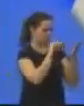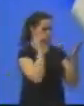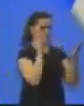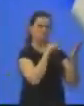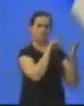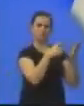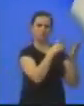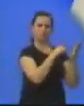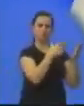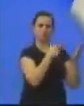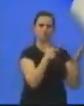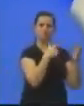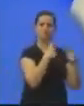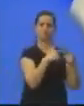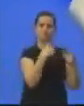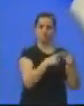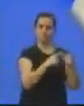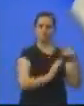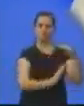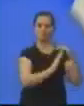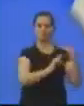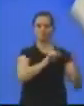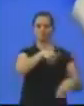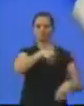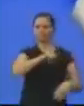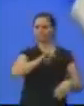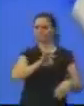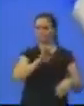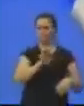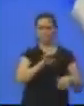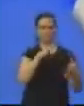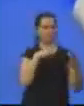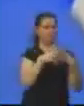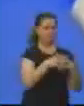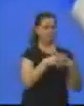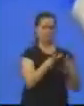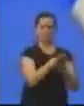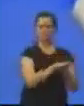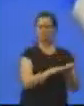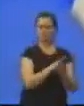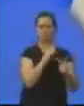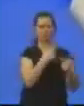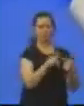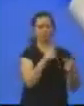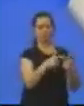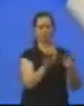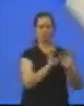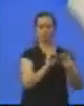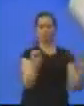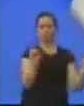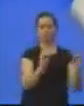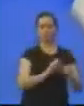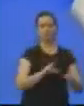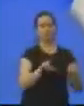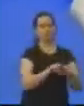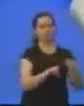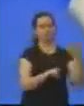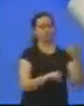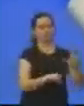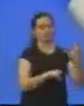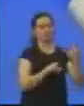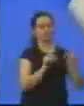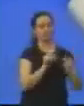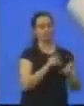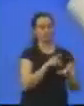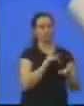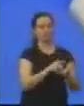limite do que vem ali na frente. Então, não tem como confundir. O fato de ter ou não o parênteses não é obrigatório. De novo, a mesma